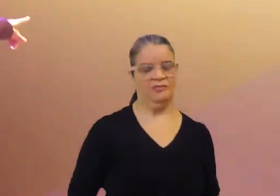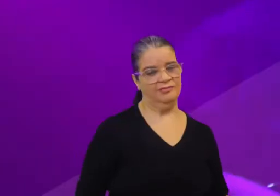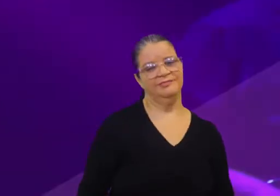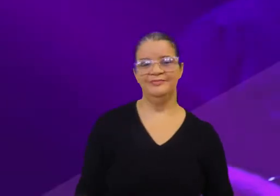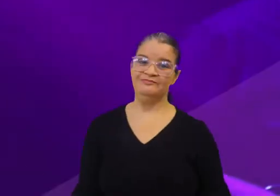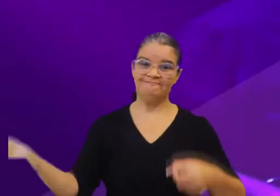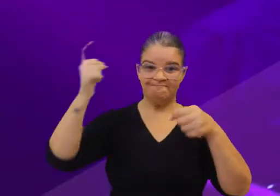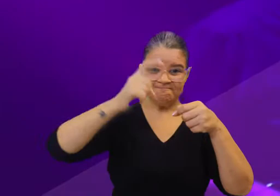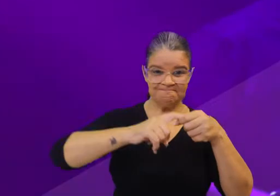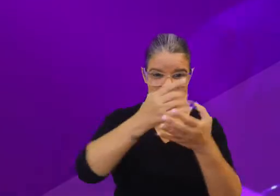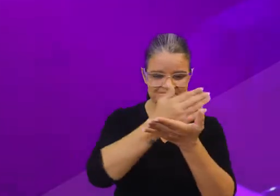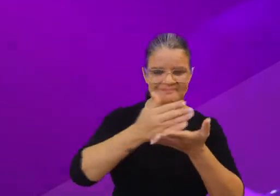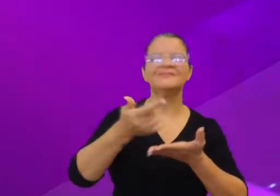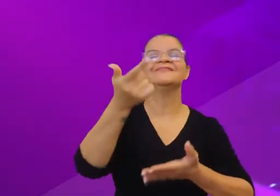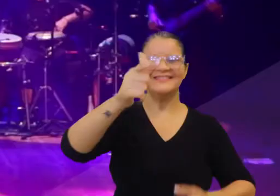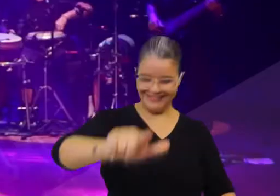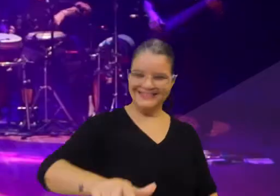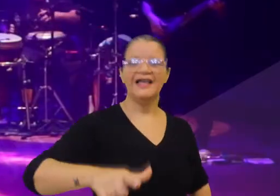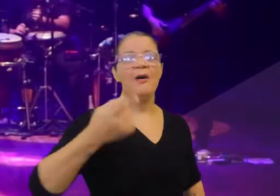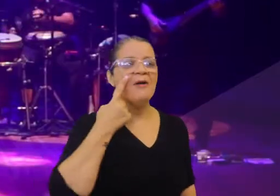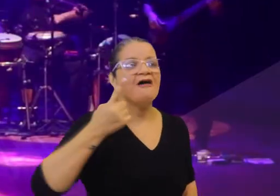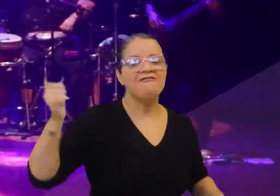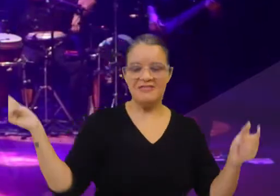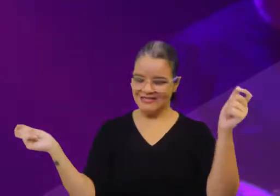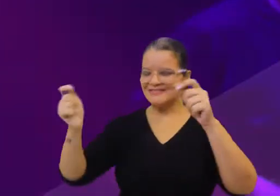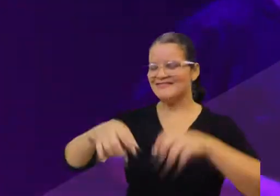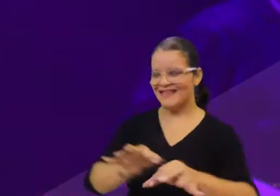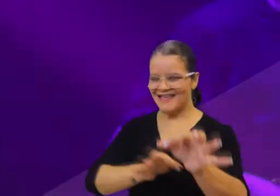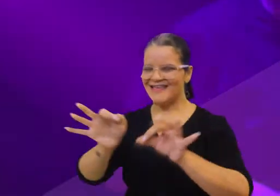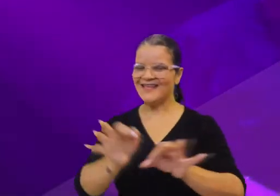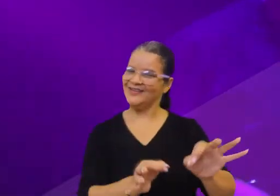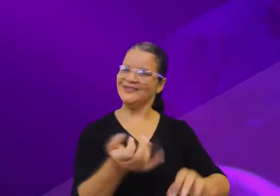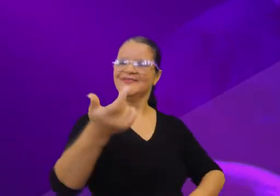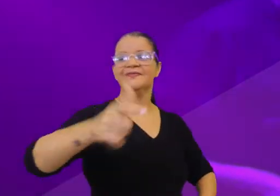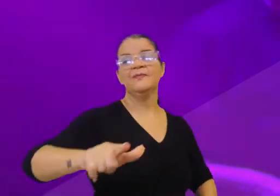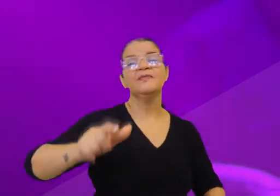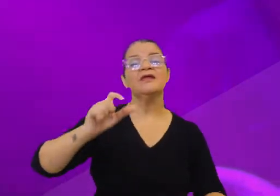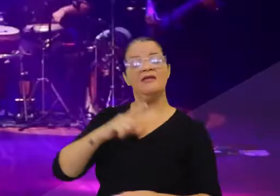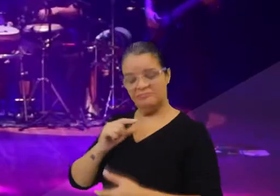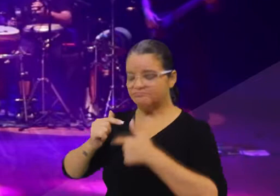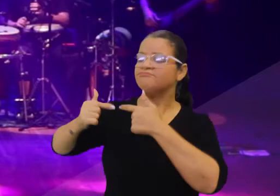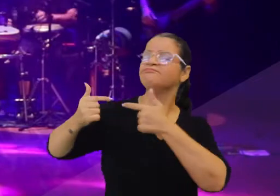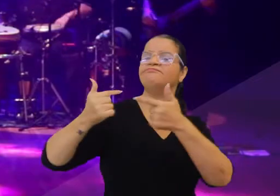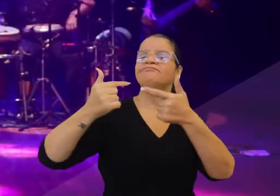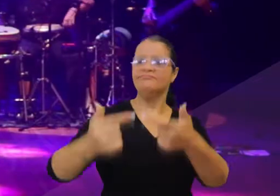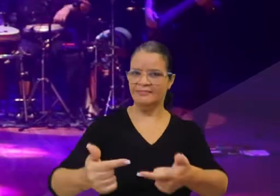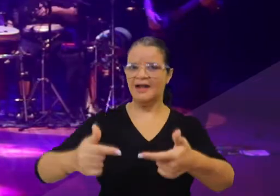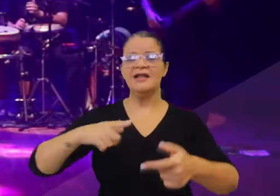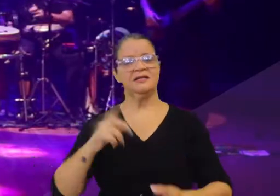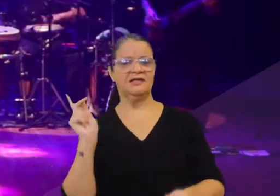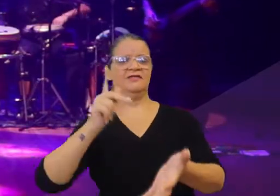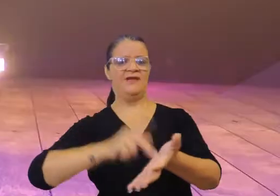confusão. Volte ao começo, pra ver se dá pra reorganizar. Pague seu preço, se